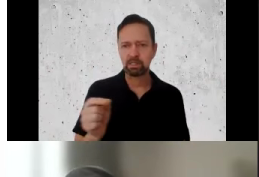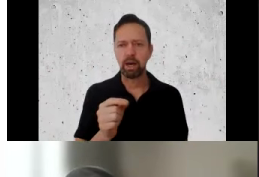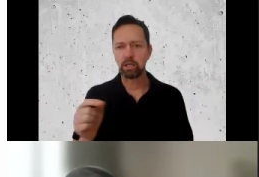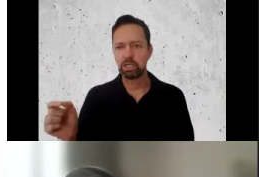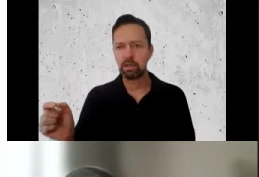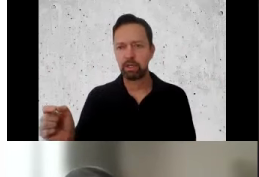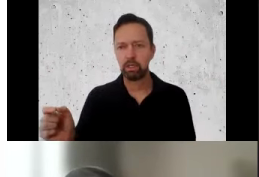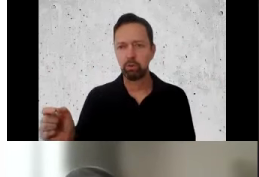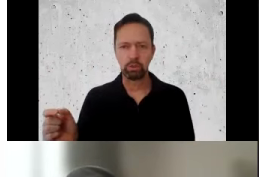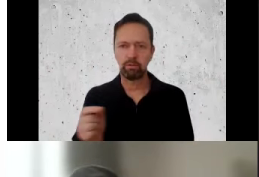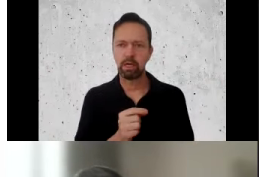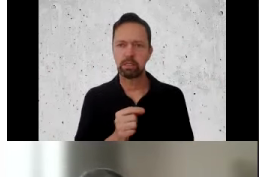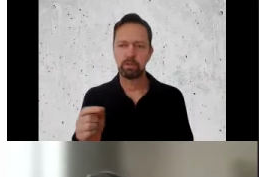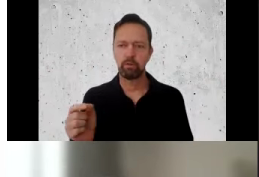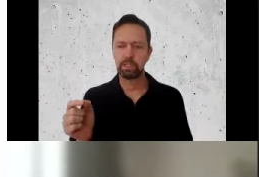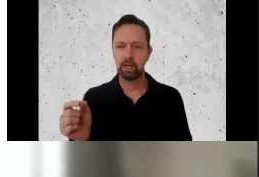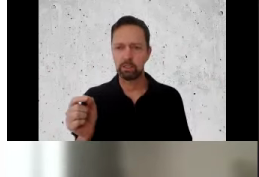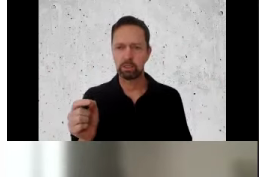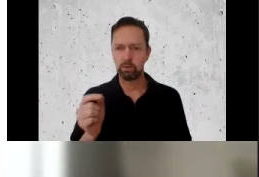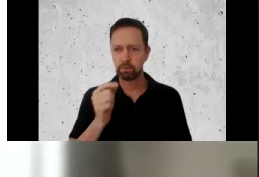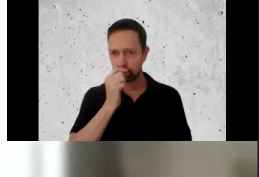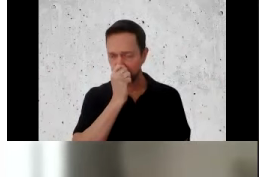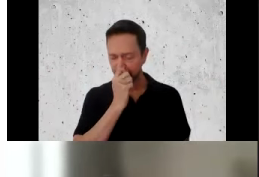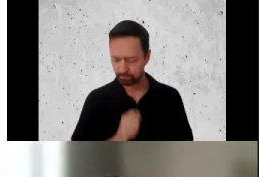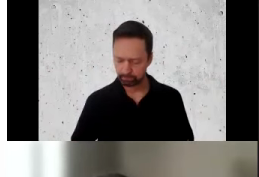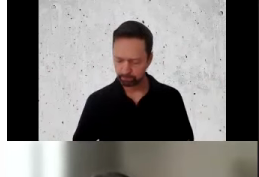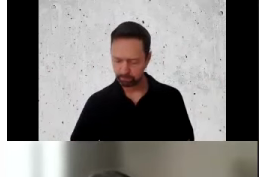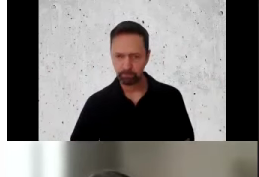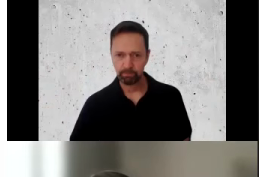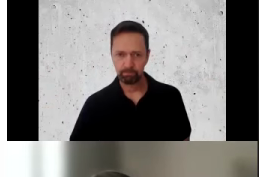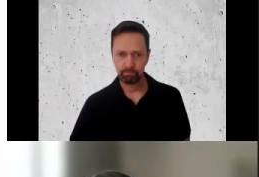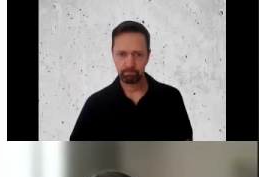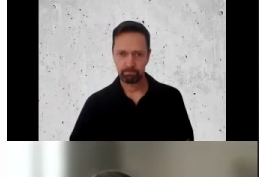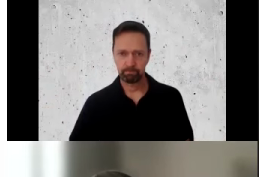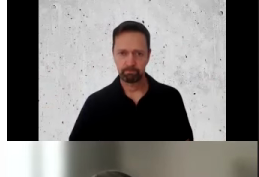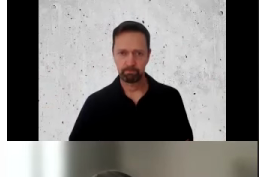uma dessas margens afetando isso, a especificidade de ativos.